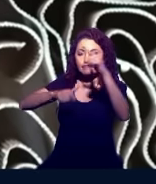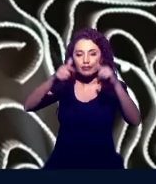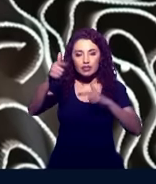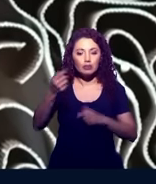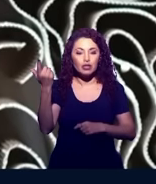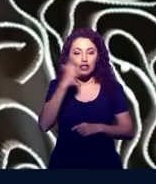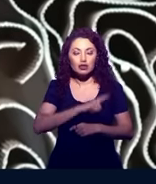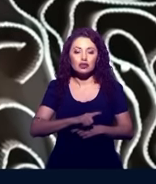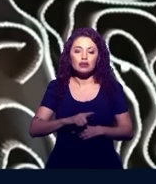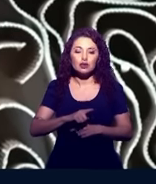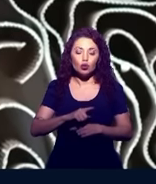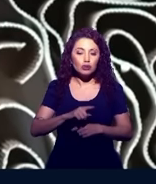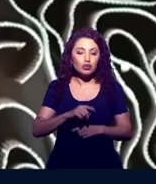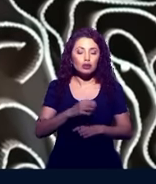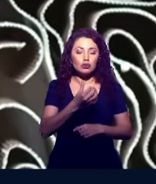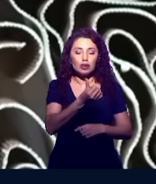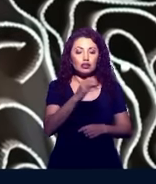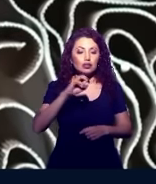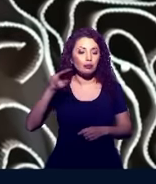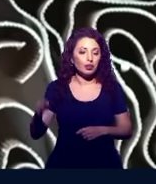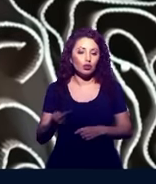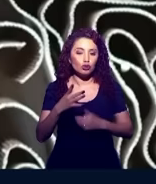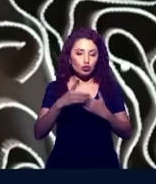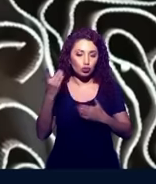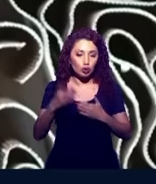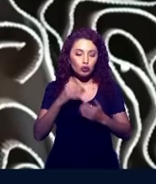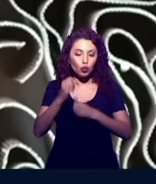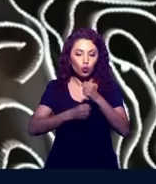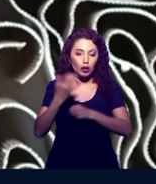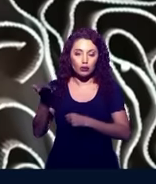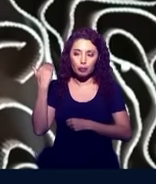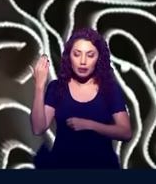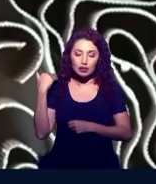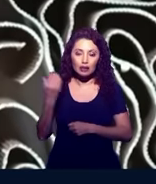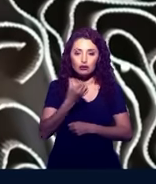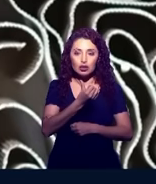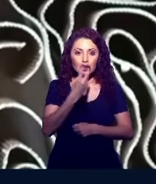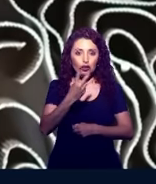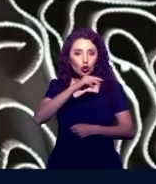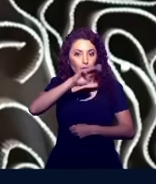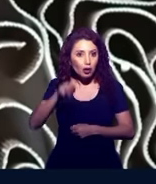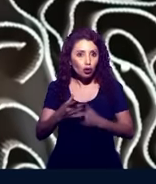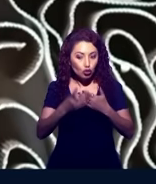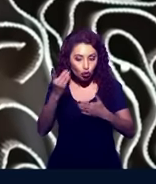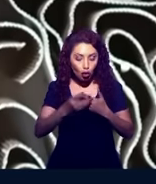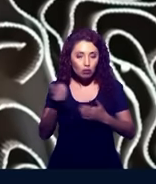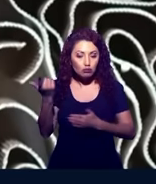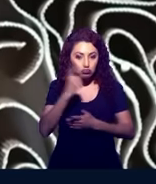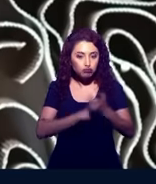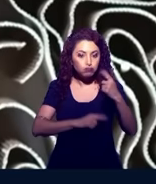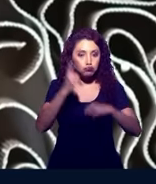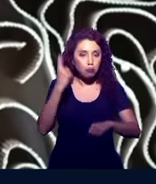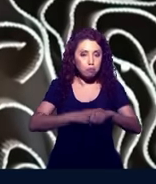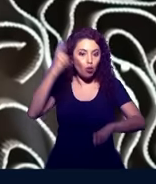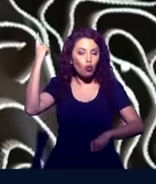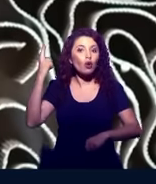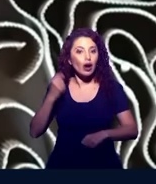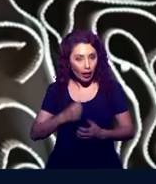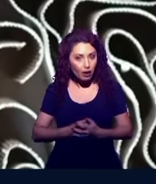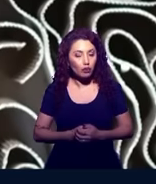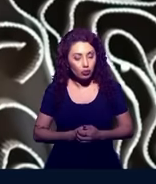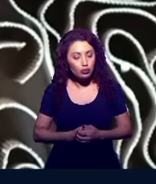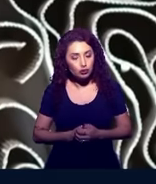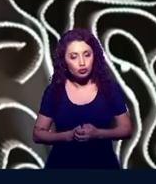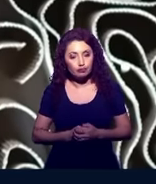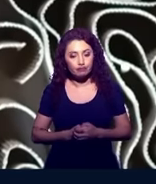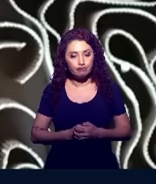comercial de 60 Bilhões de Dólares ano passado recorde histórico 62 Bilhões de Dólares 2023 se esperava um novo recorde histórico